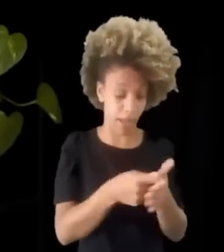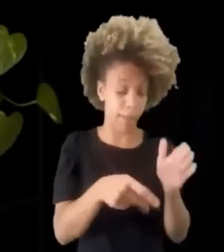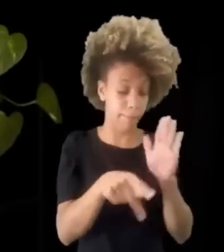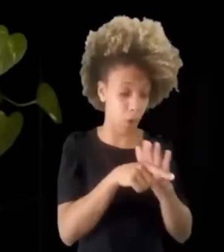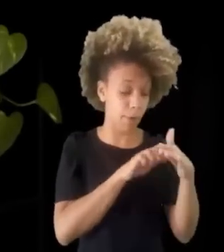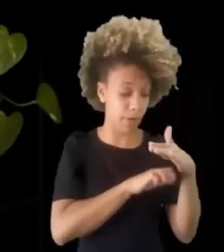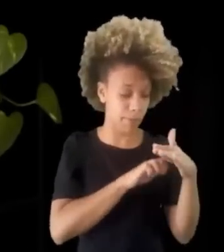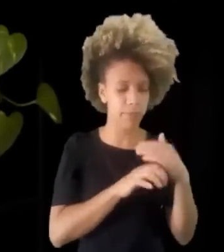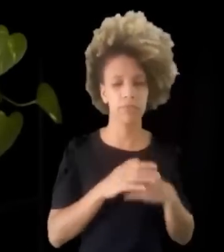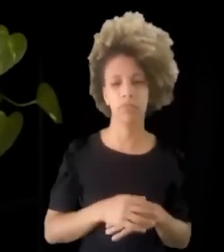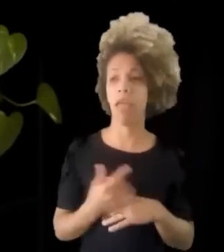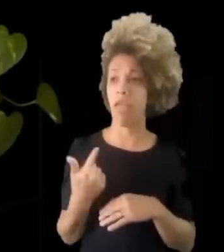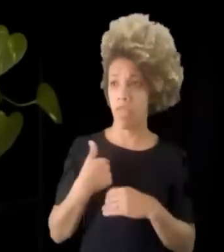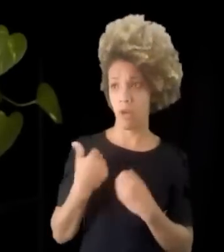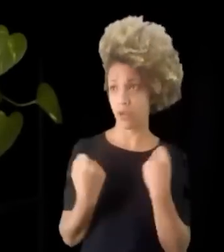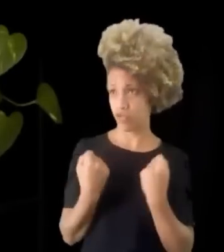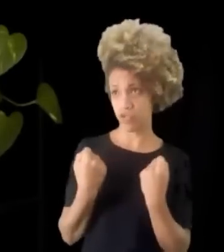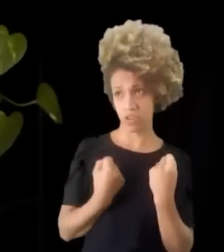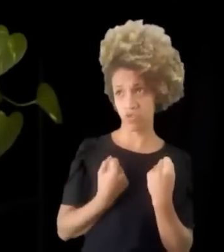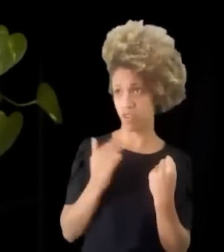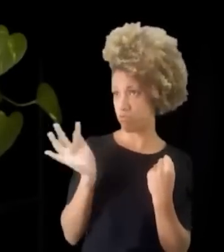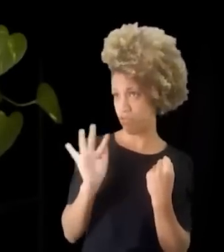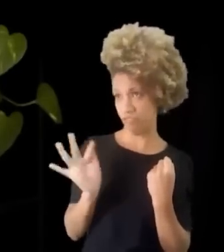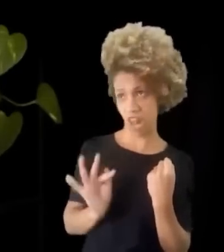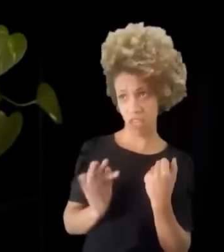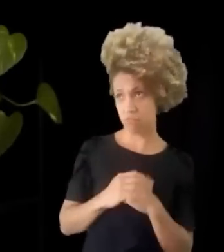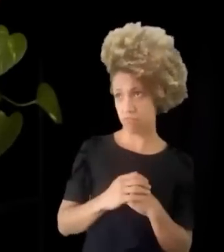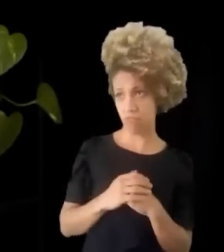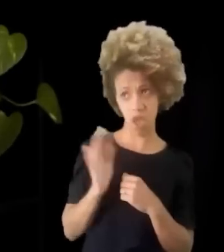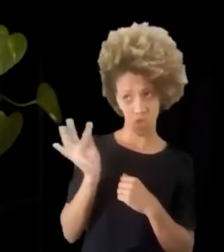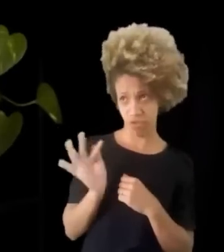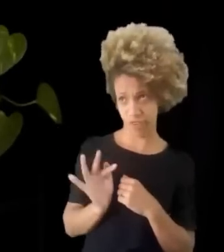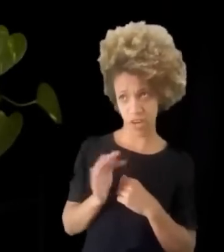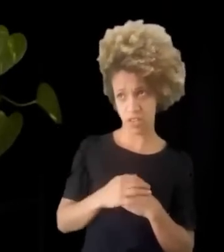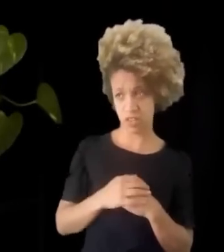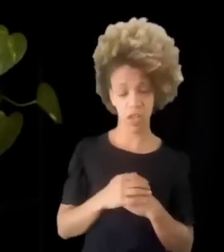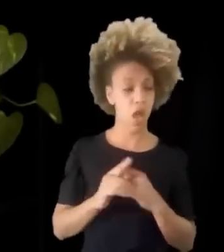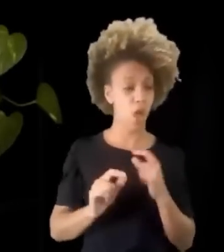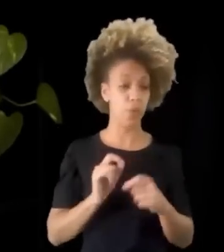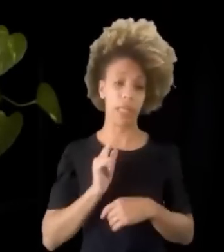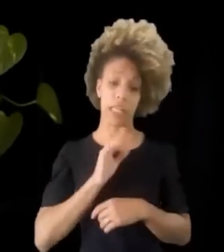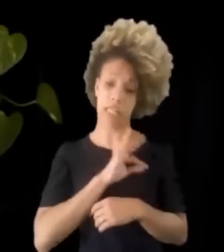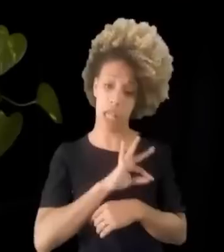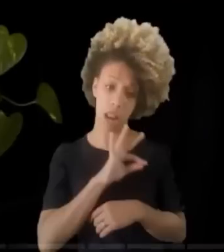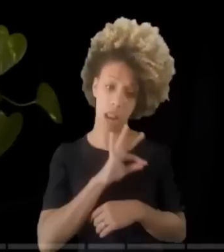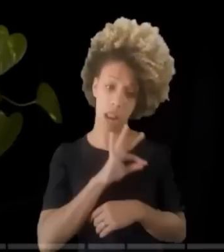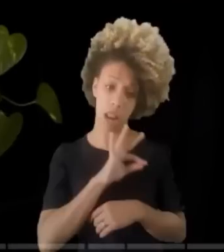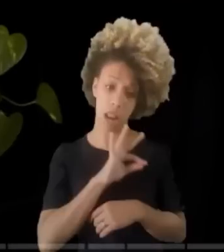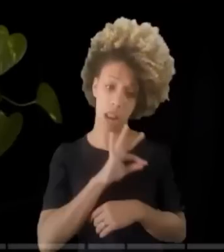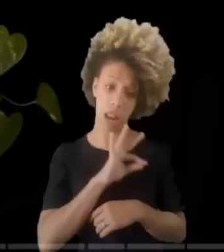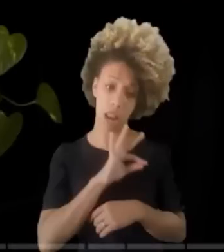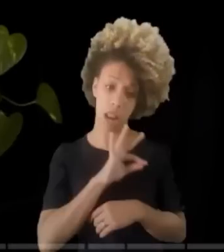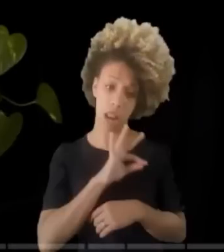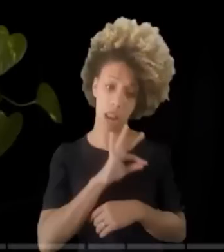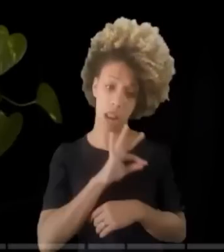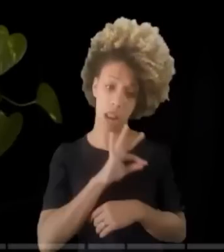o cara aí o cara fala assim mano eu que dirijo isso eu tô feliz eu tô feliz com essa parada é o que tá me gerando dinheiro